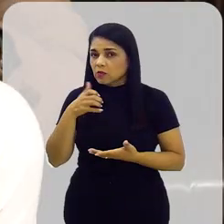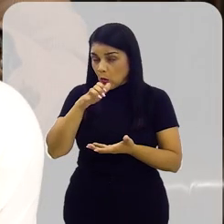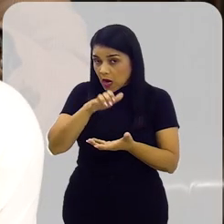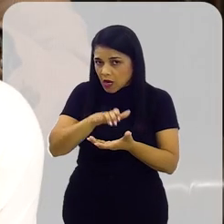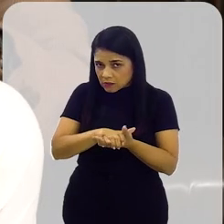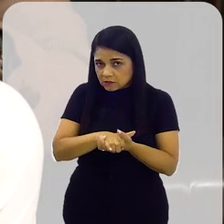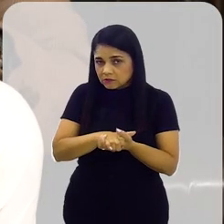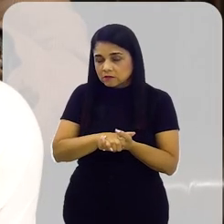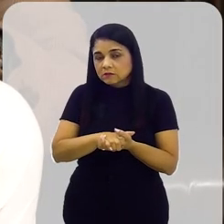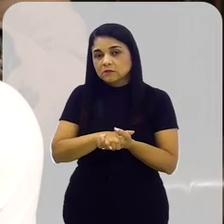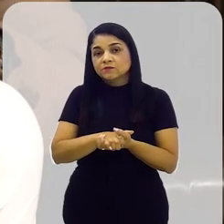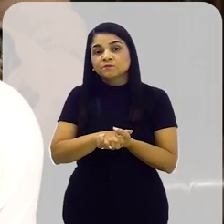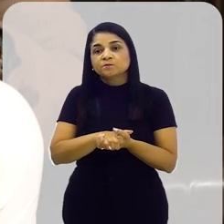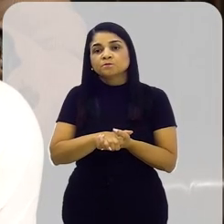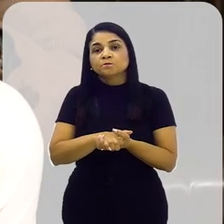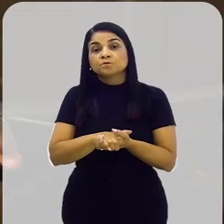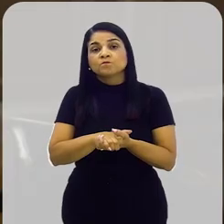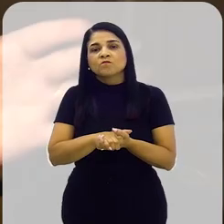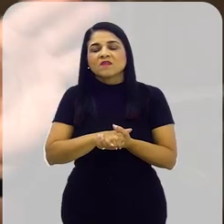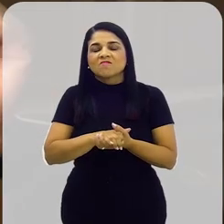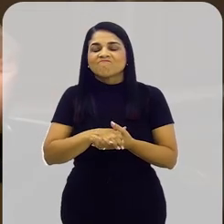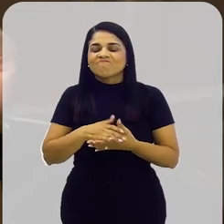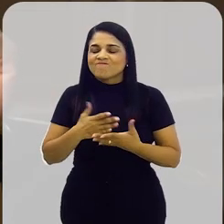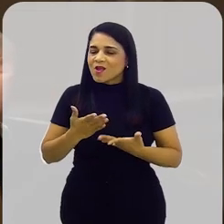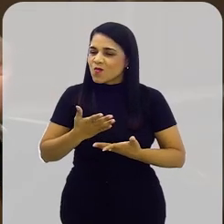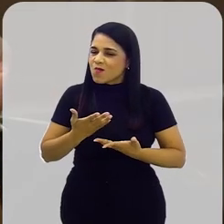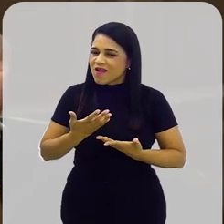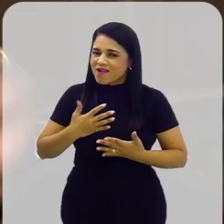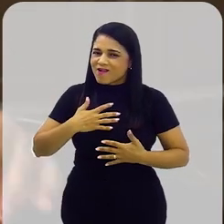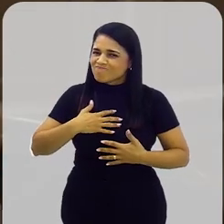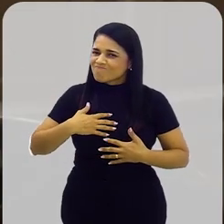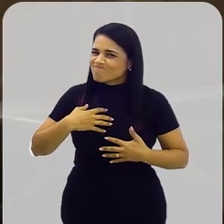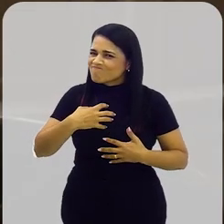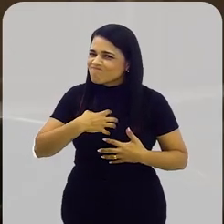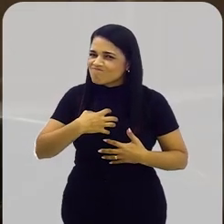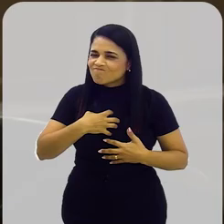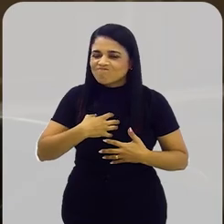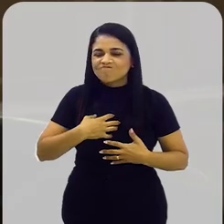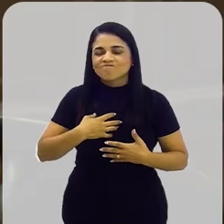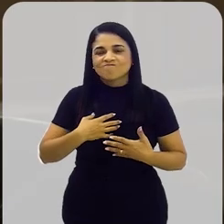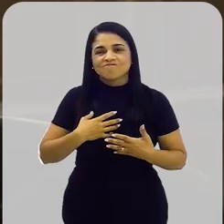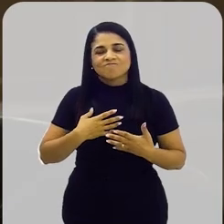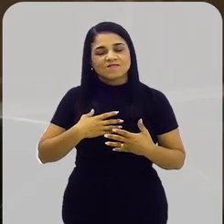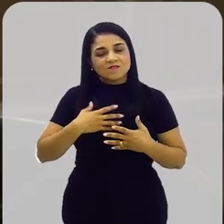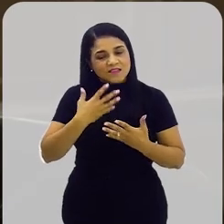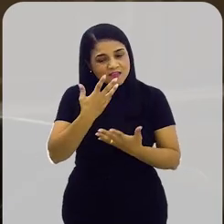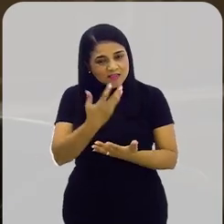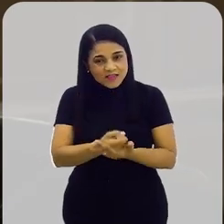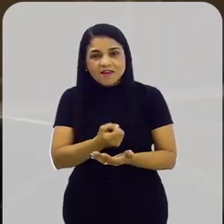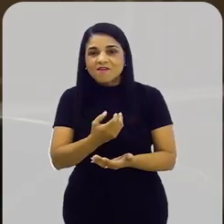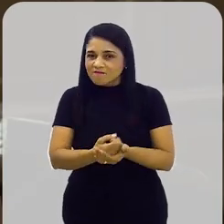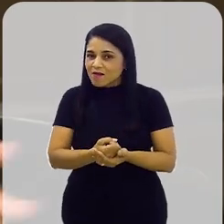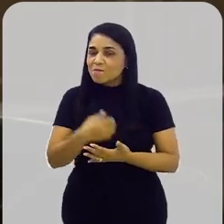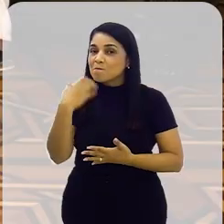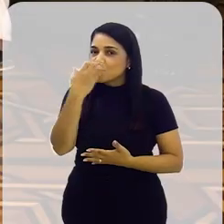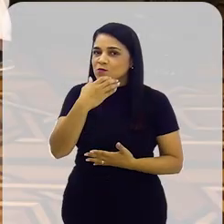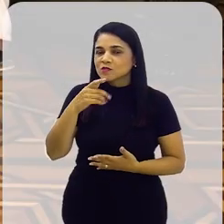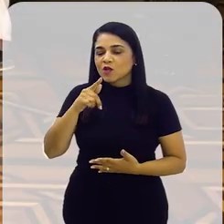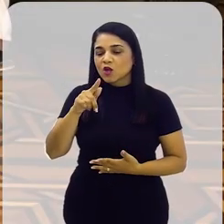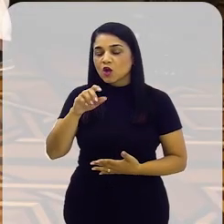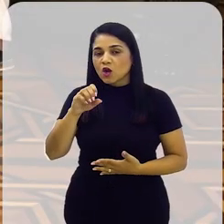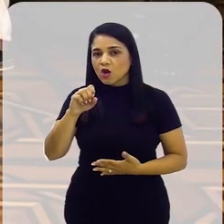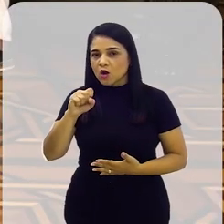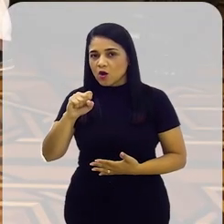casei com meu esposo, e aí eu falei, não, agora... Eu sinto que é para gravar um gospel mesmo. O chamado mudou. Um